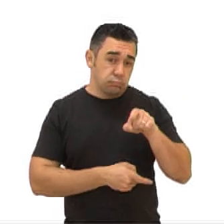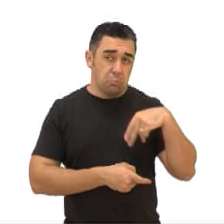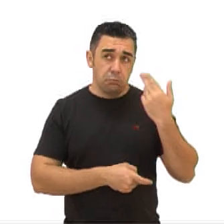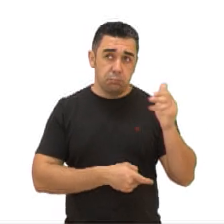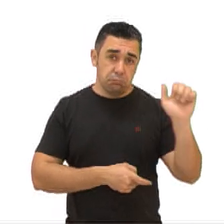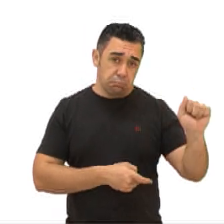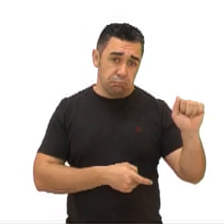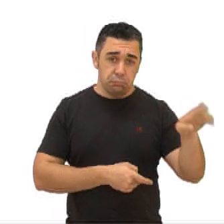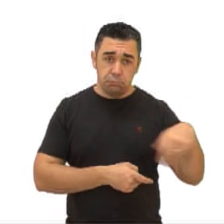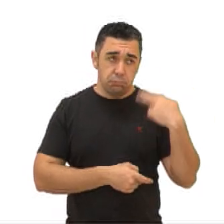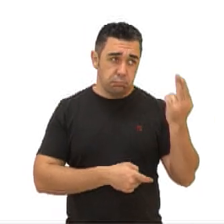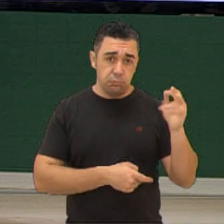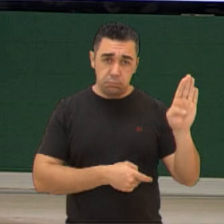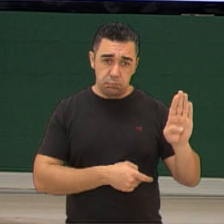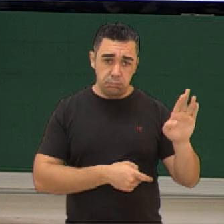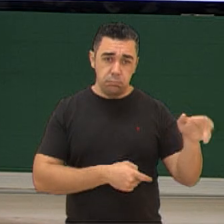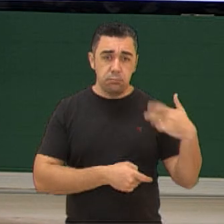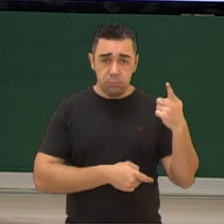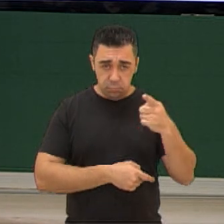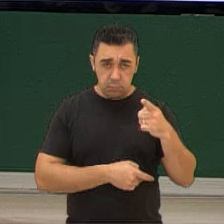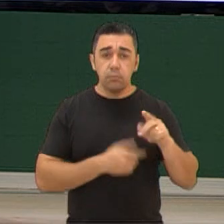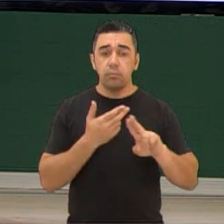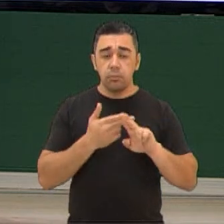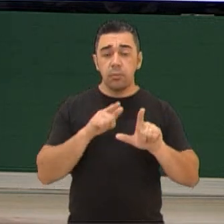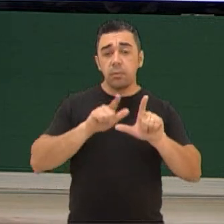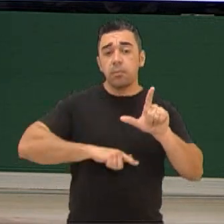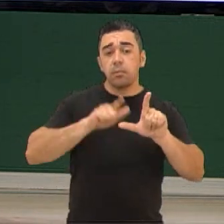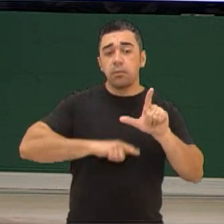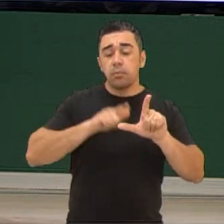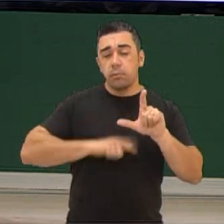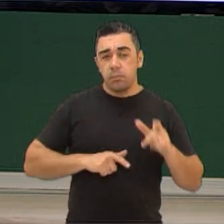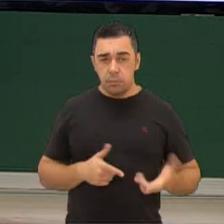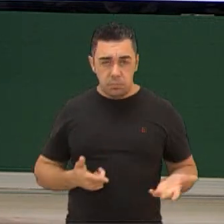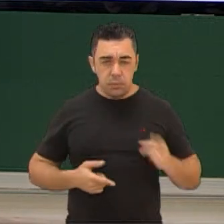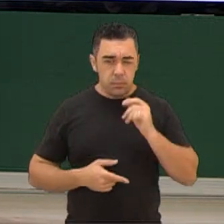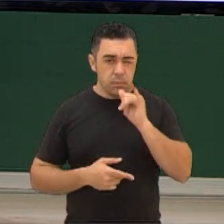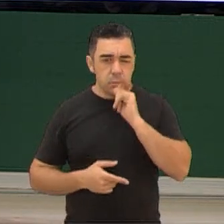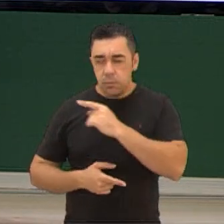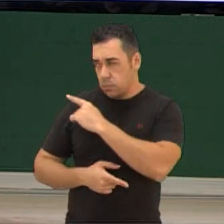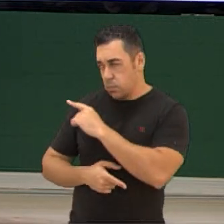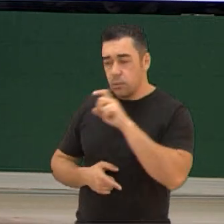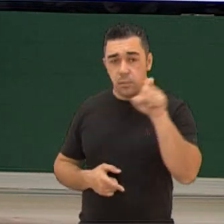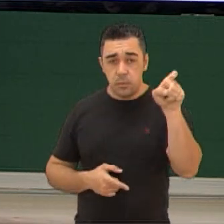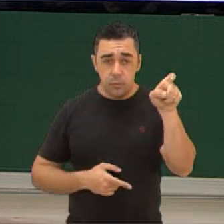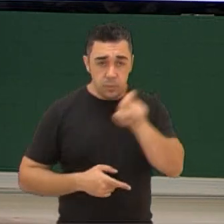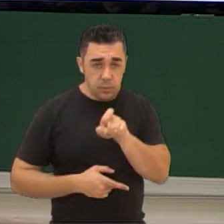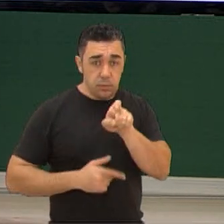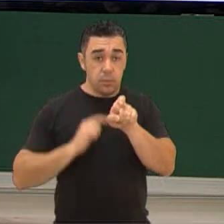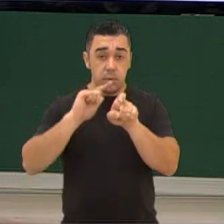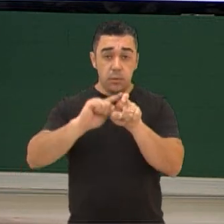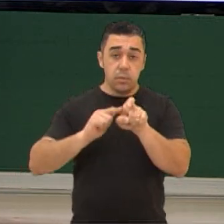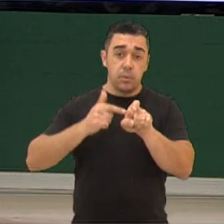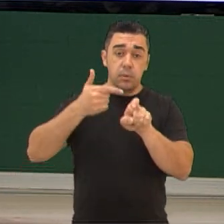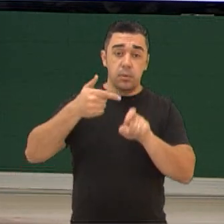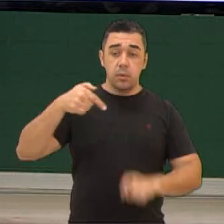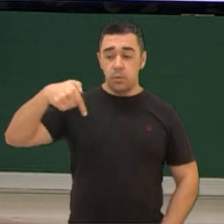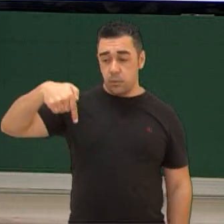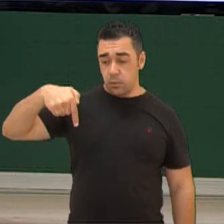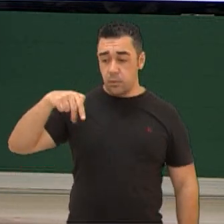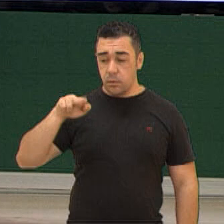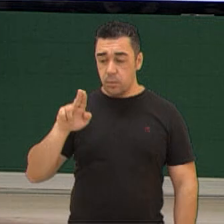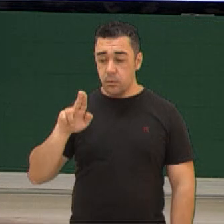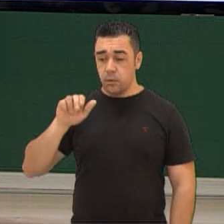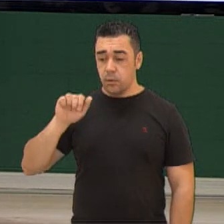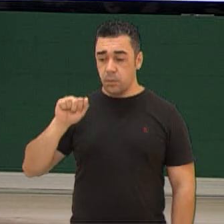como você não sabe o número, você utiliza o referencial, a letra X, A, Y, qualquer